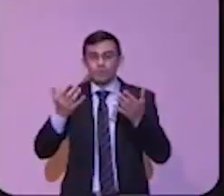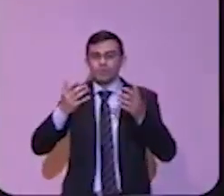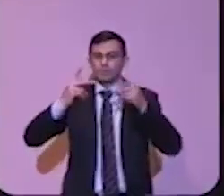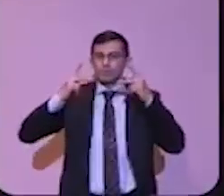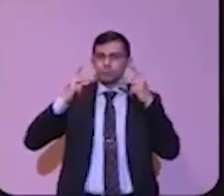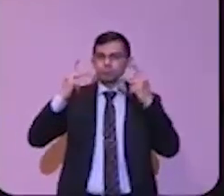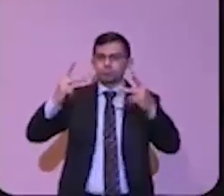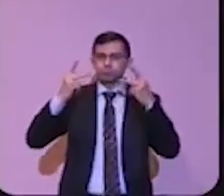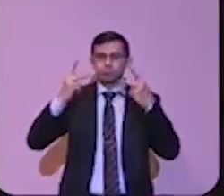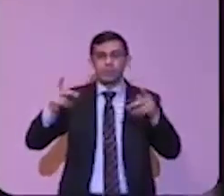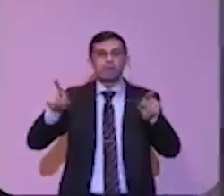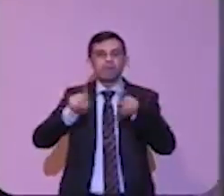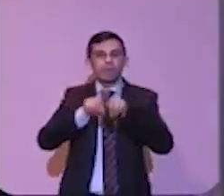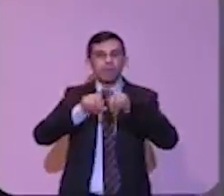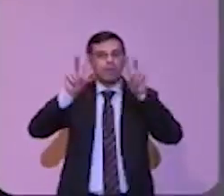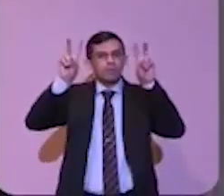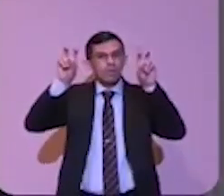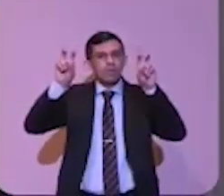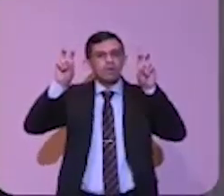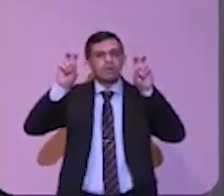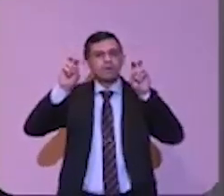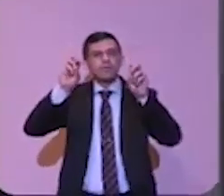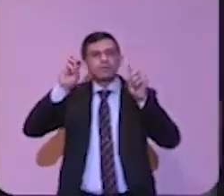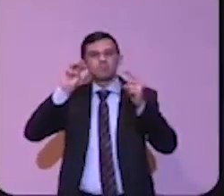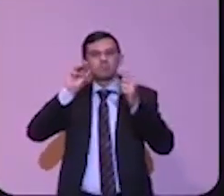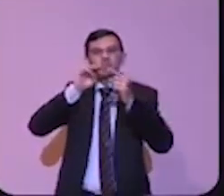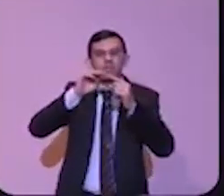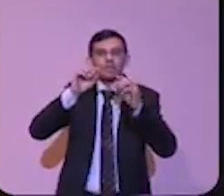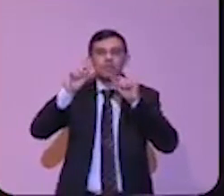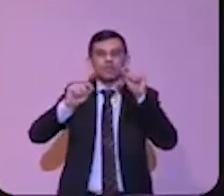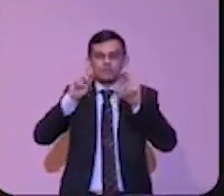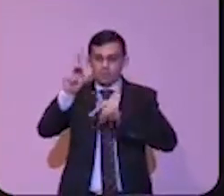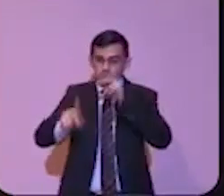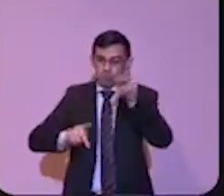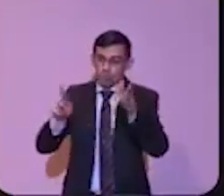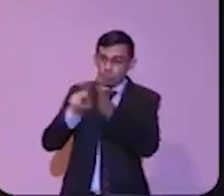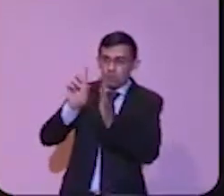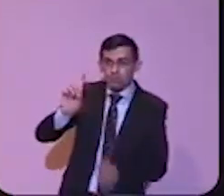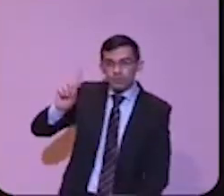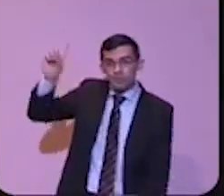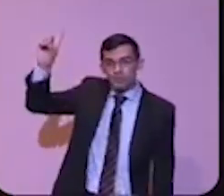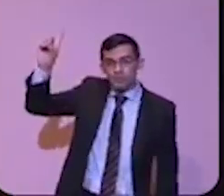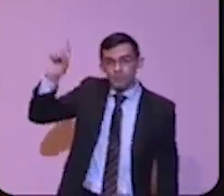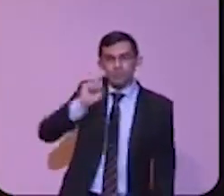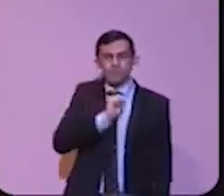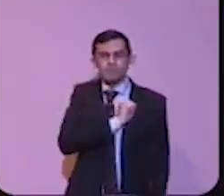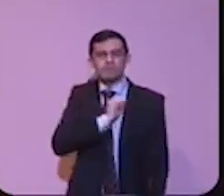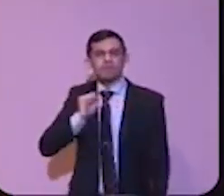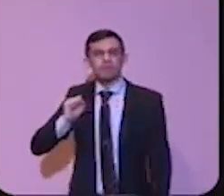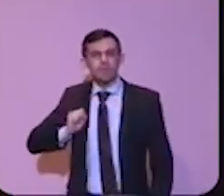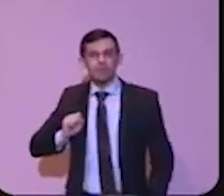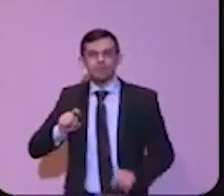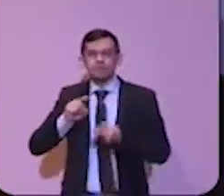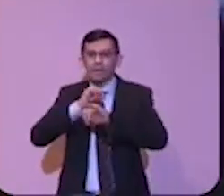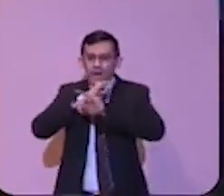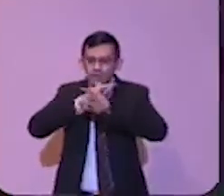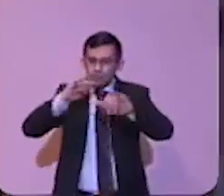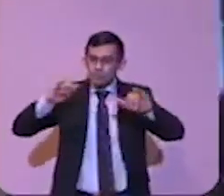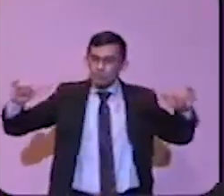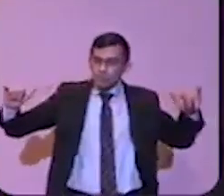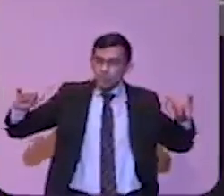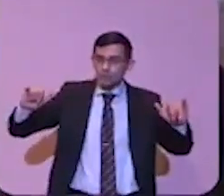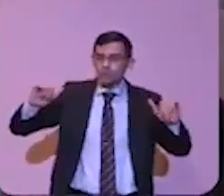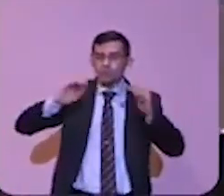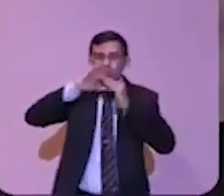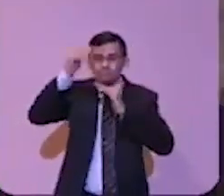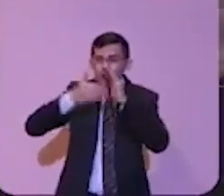e o nosso sermão de hoje de uma mensagem ao povo de Deus. Samuel estava entregando a mensagem de Deus a